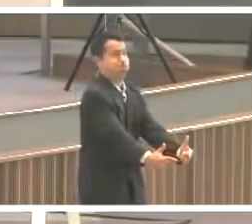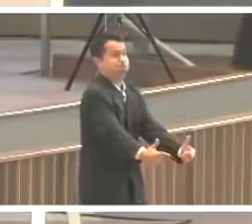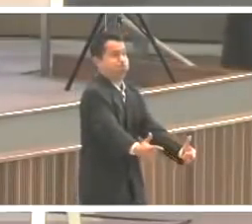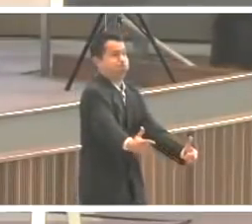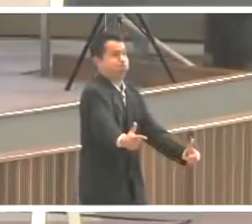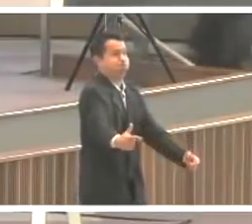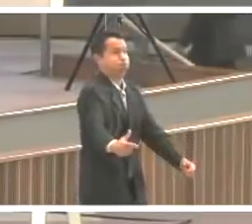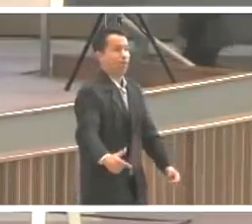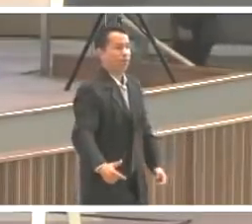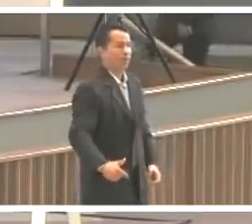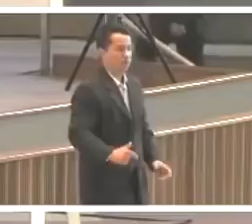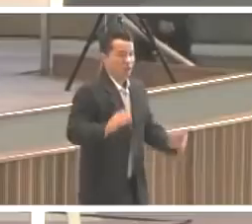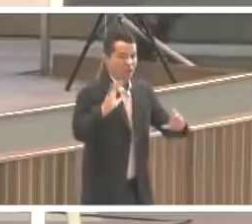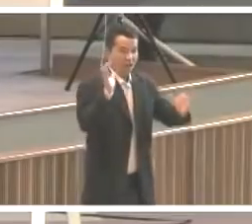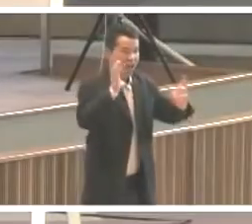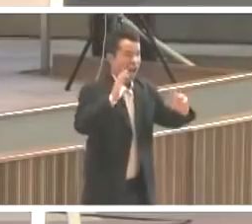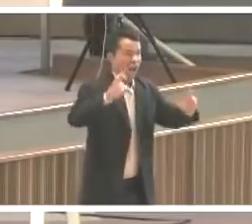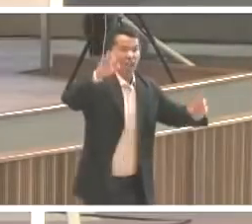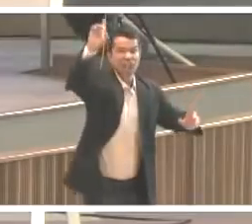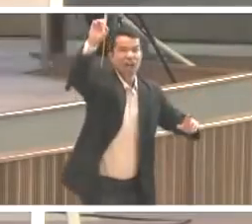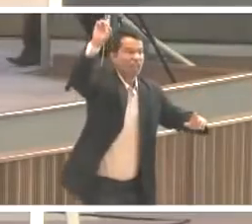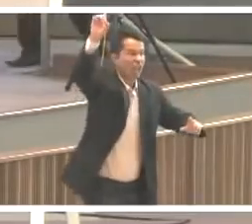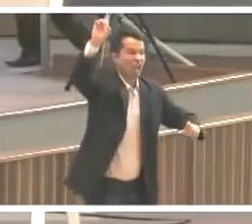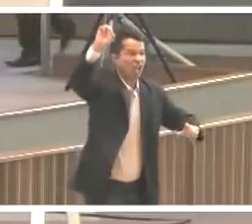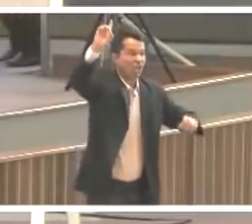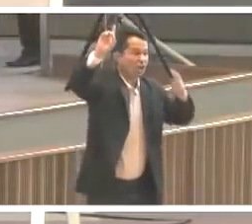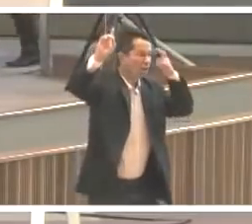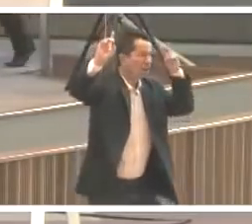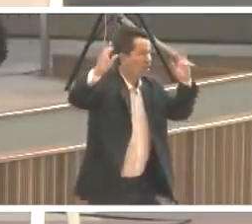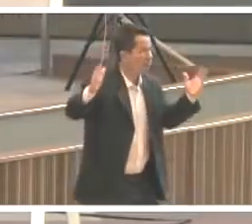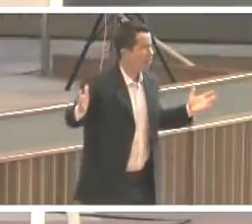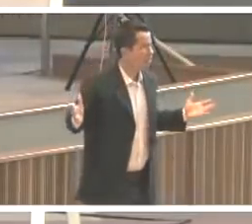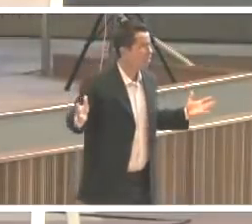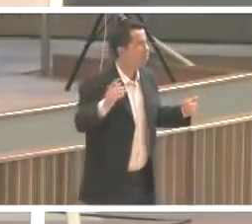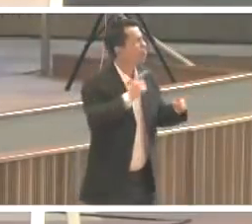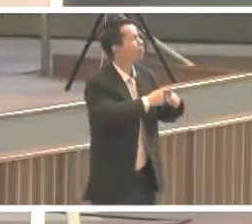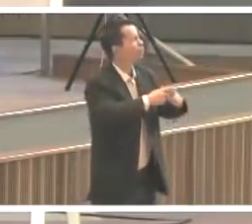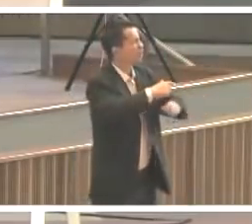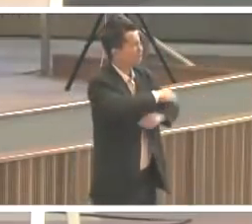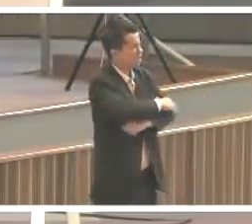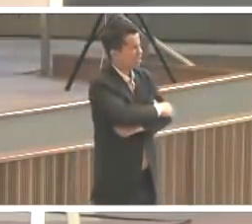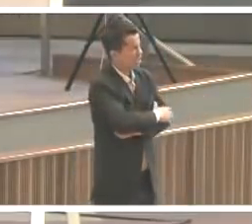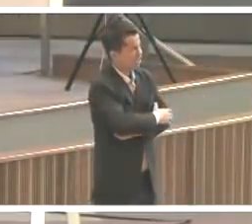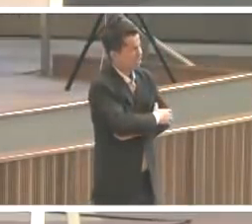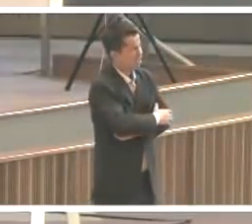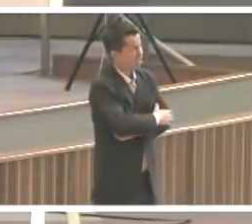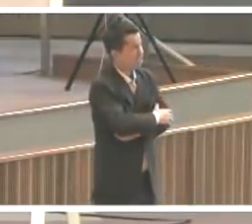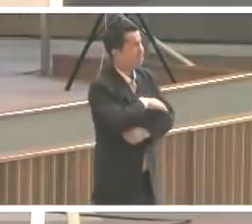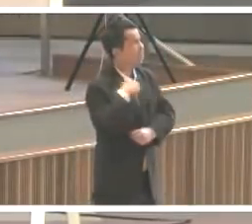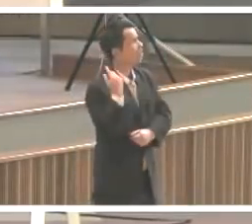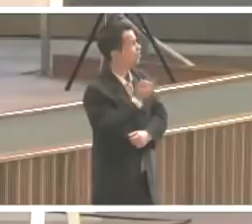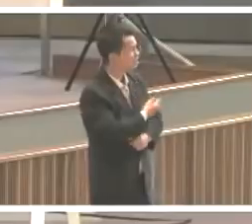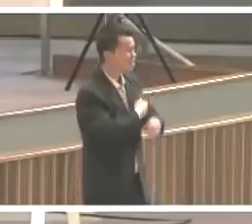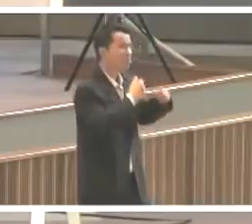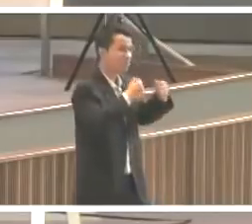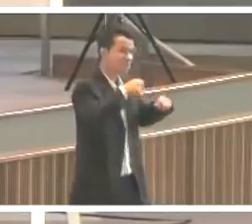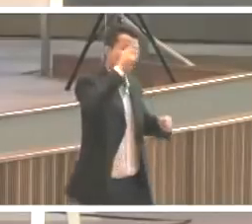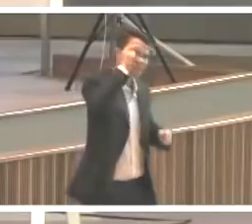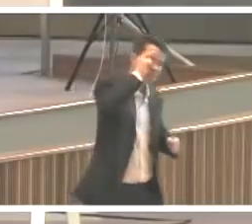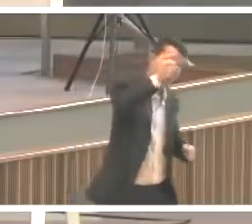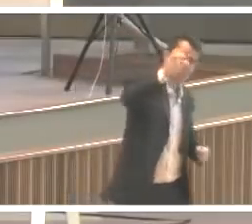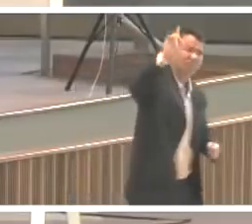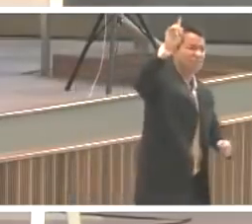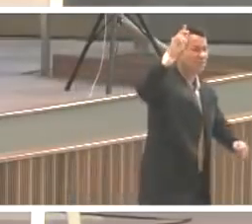E aí quando mexe naquilo que está doendo, não é? E aí vem a intervenção de Deus, o livramento de Deus, a bondade de Deus, a graça de